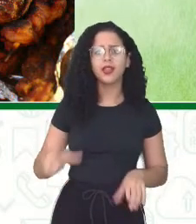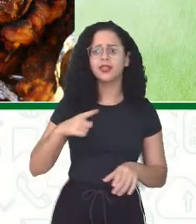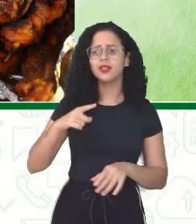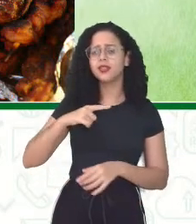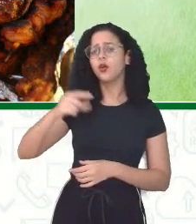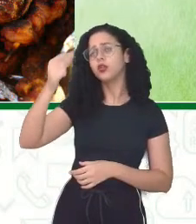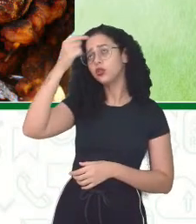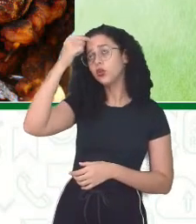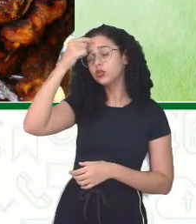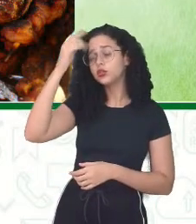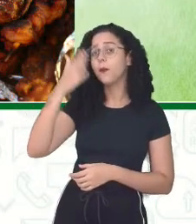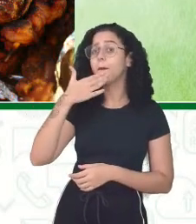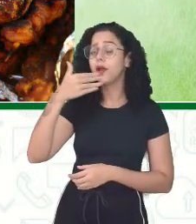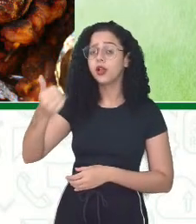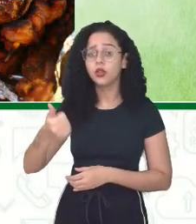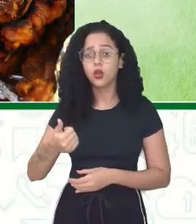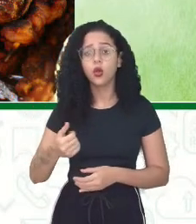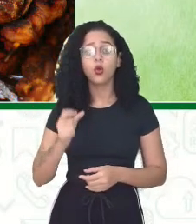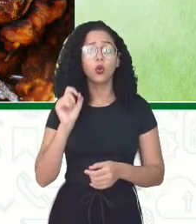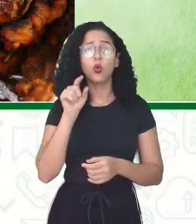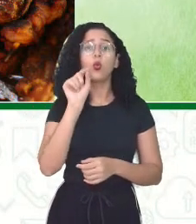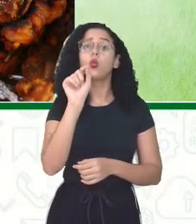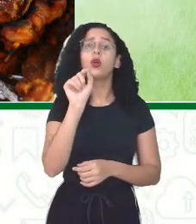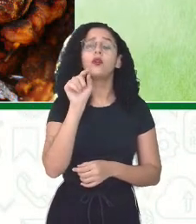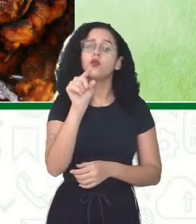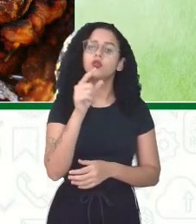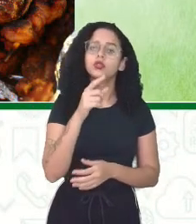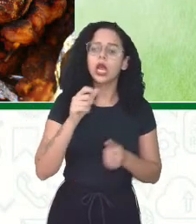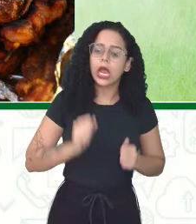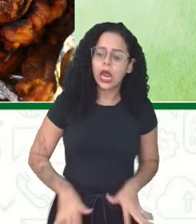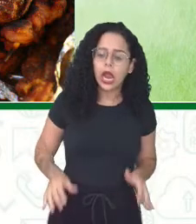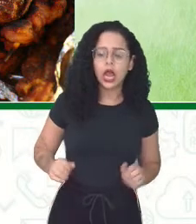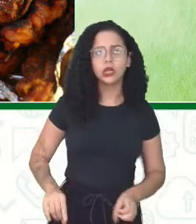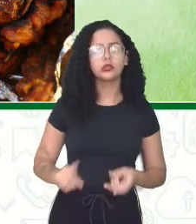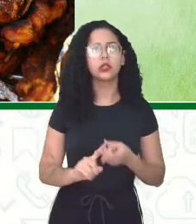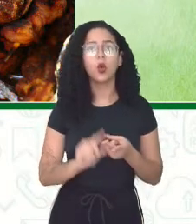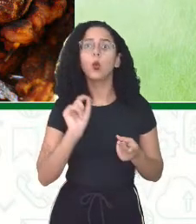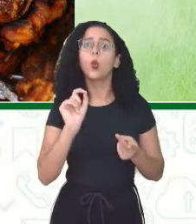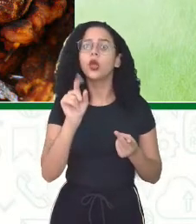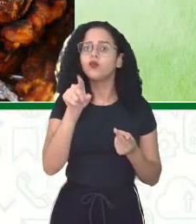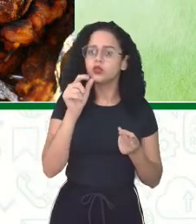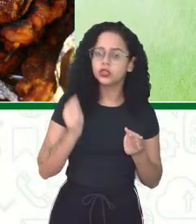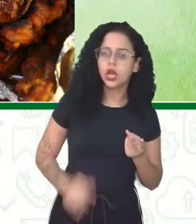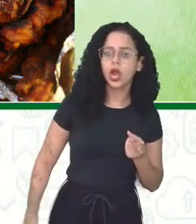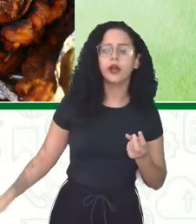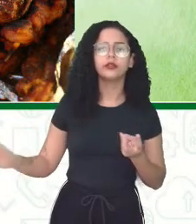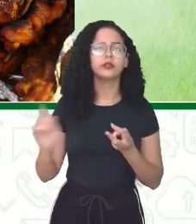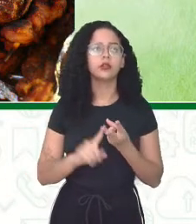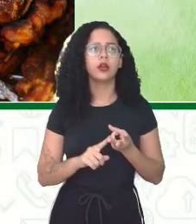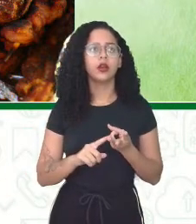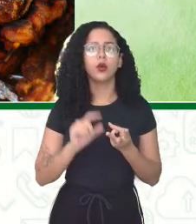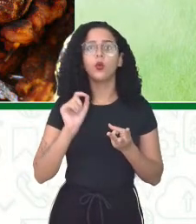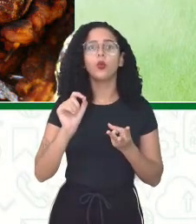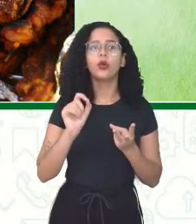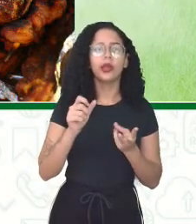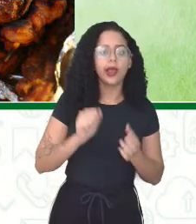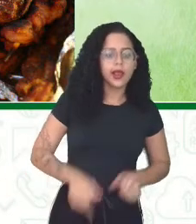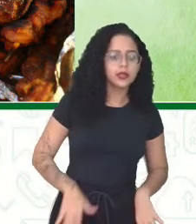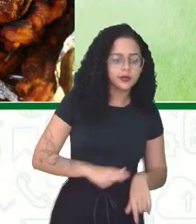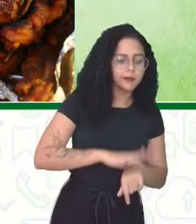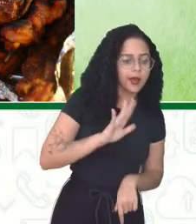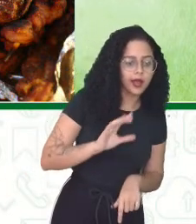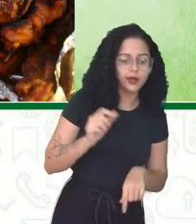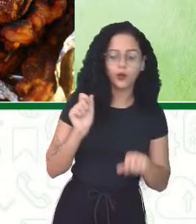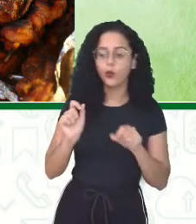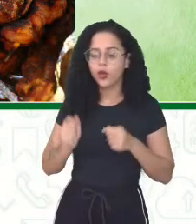ideia melhor do que você gasta e com o que você gasta, tá certo? E o que você gasta mais, o que você